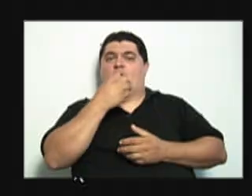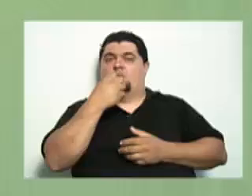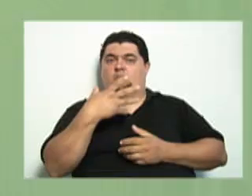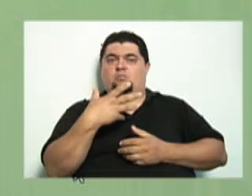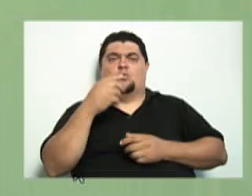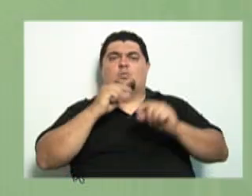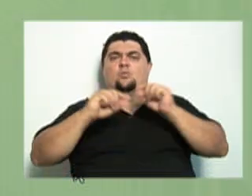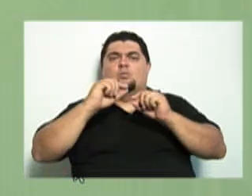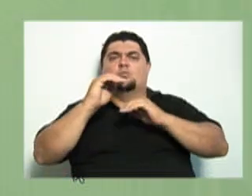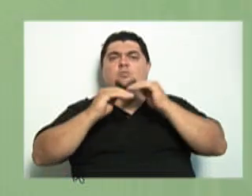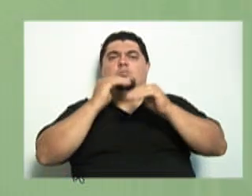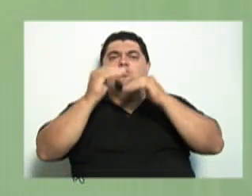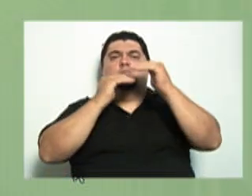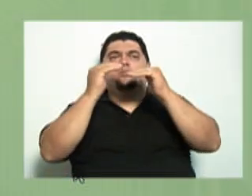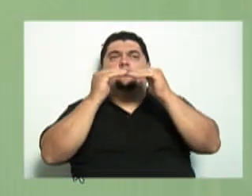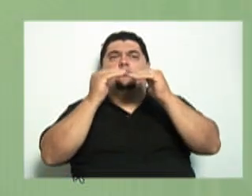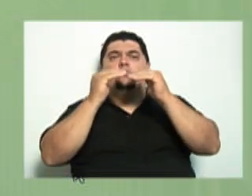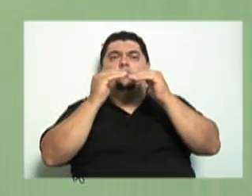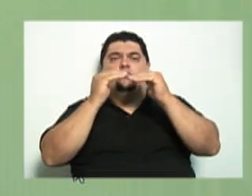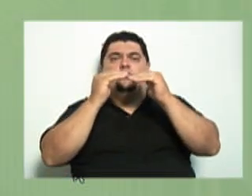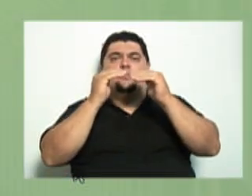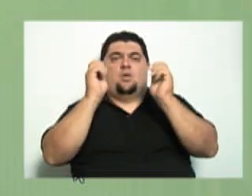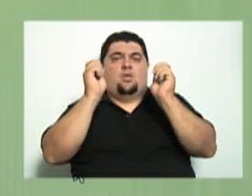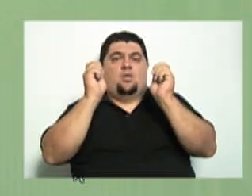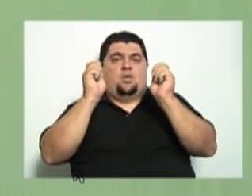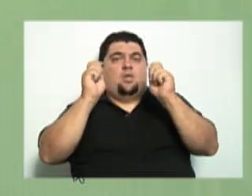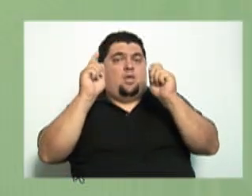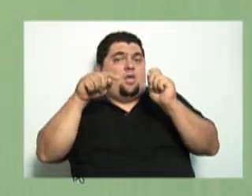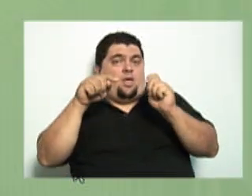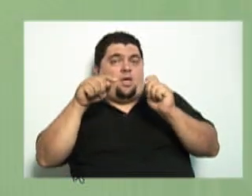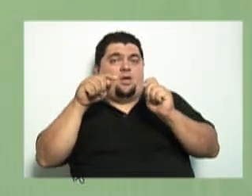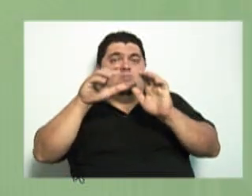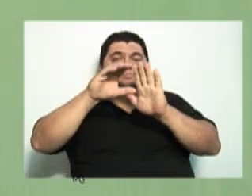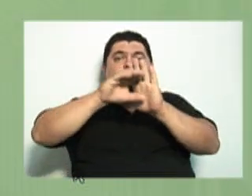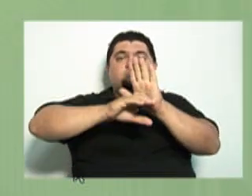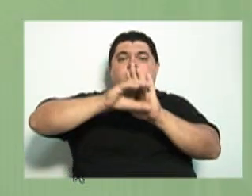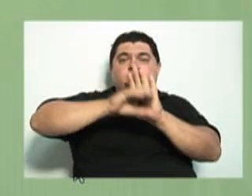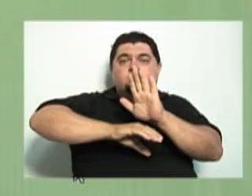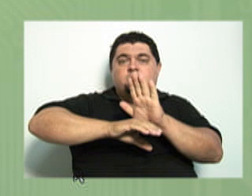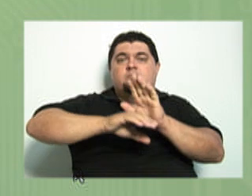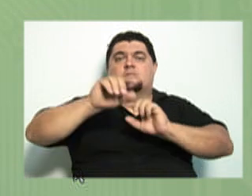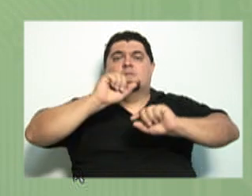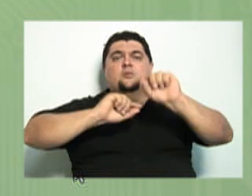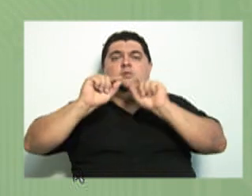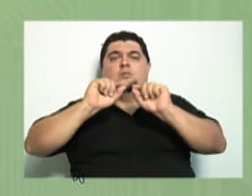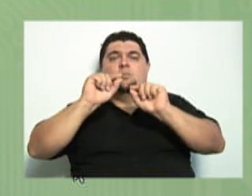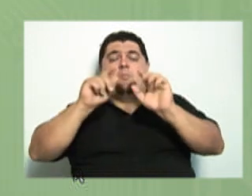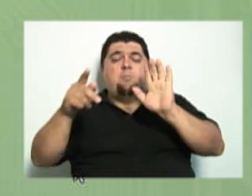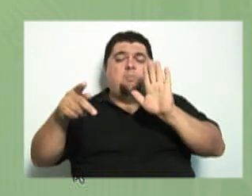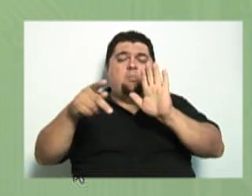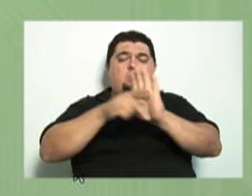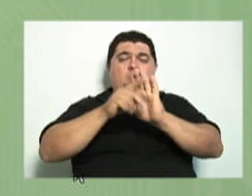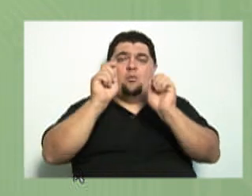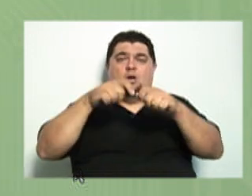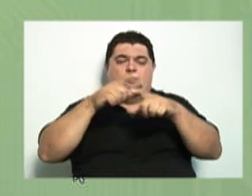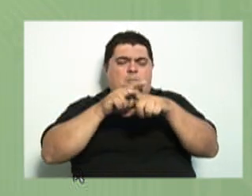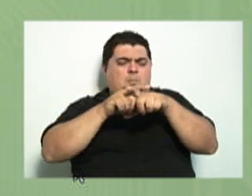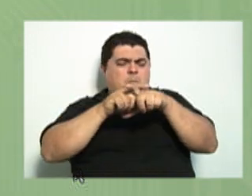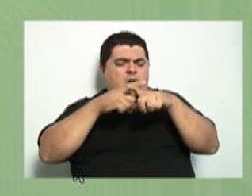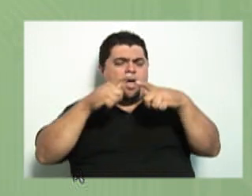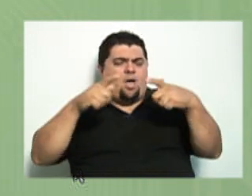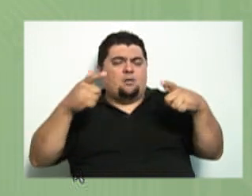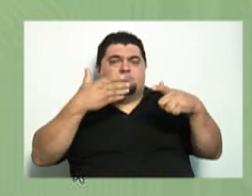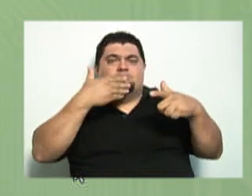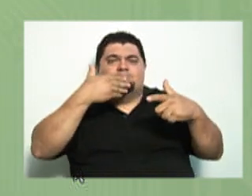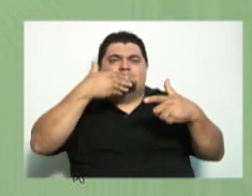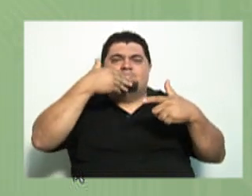que é desenvolvimento? Desenvolvimento é um conceito que está ligado a crescimento,